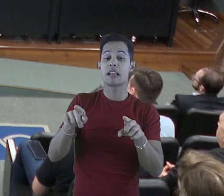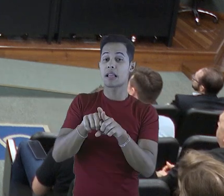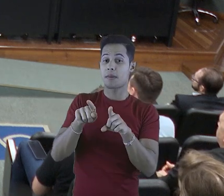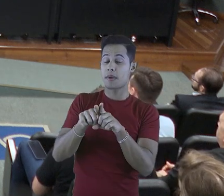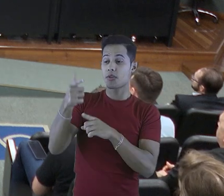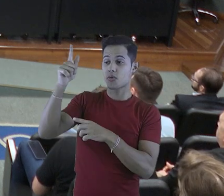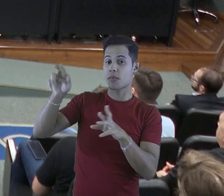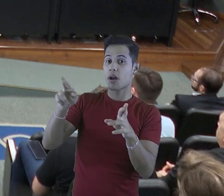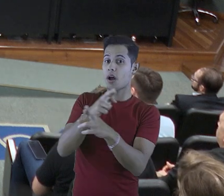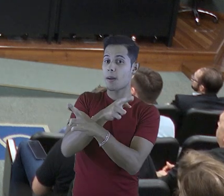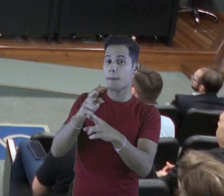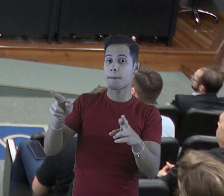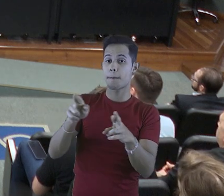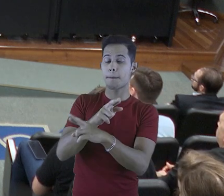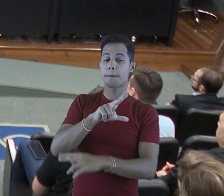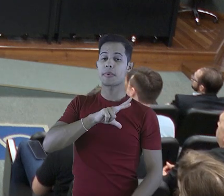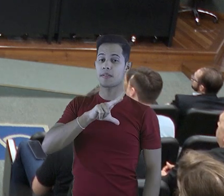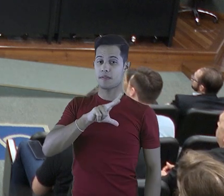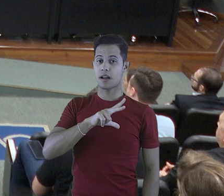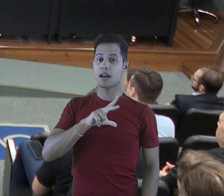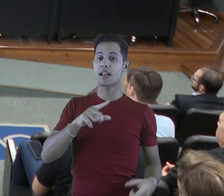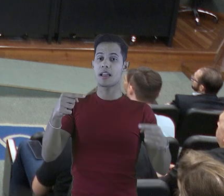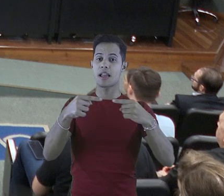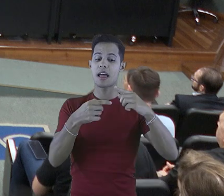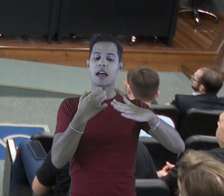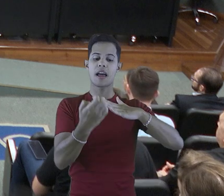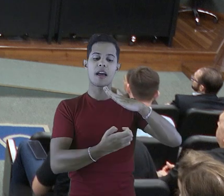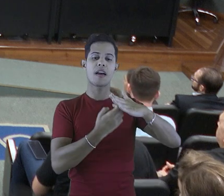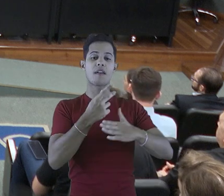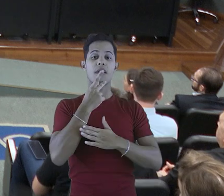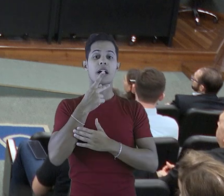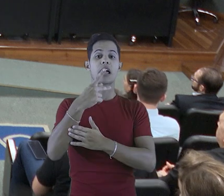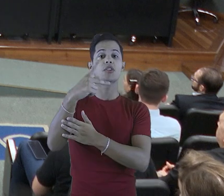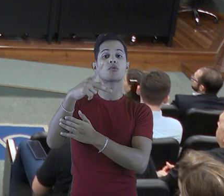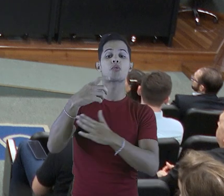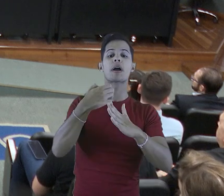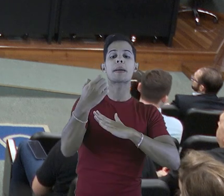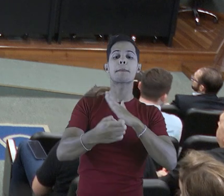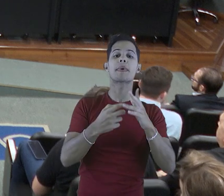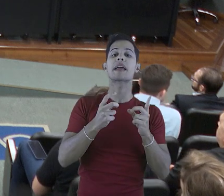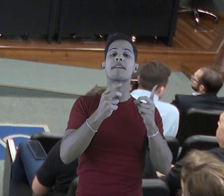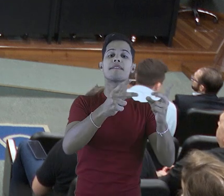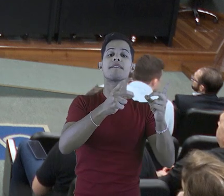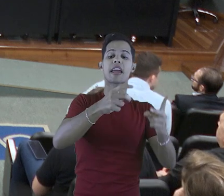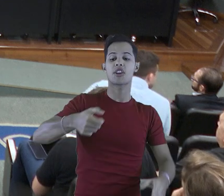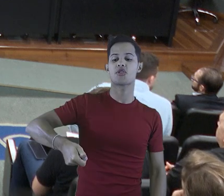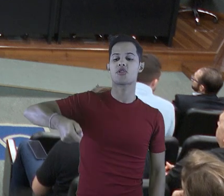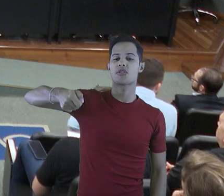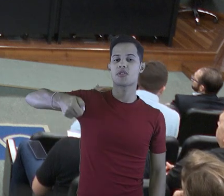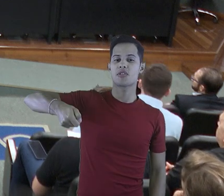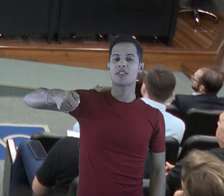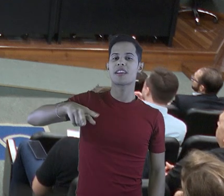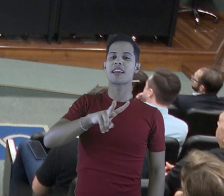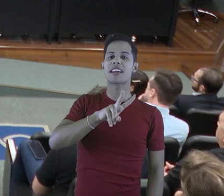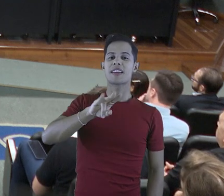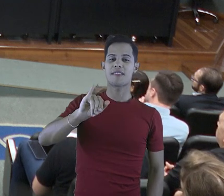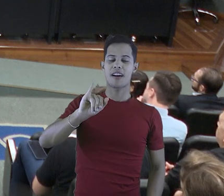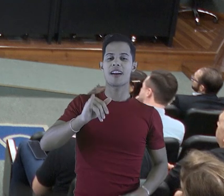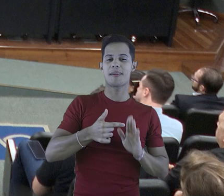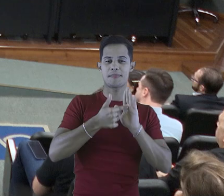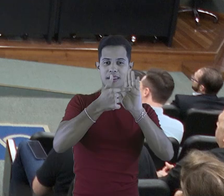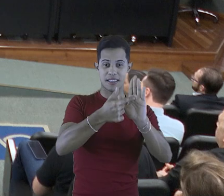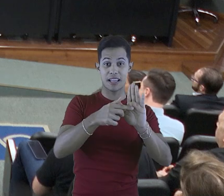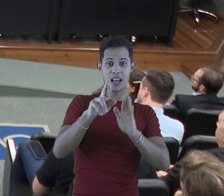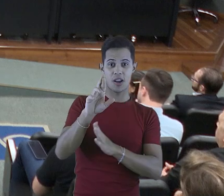uma outra relação privada. Ele vende isso para a empresa. Ele diz o seguinte, a tua empresa de bolsa quer aparecer para o Rodrigo? Então, eu te cobro o X.